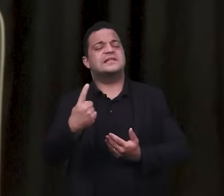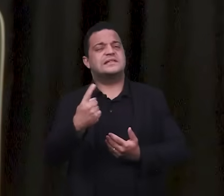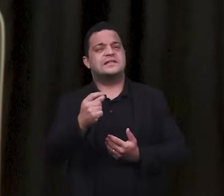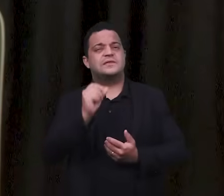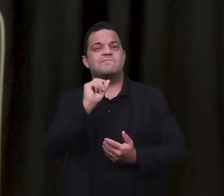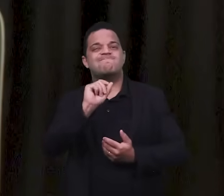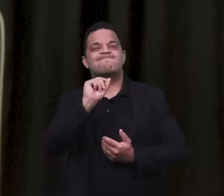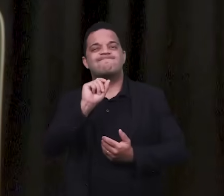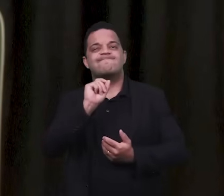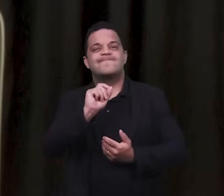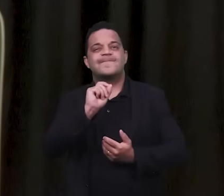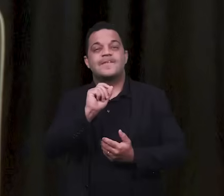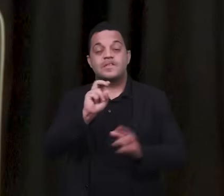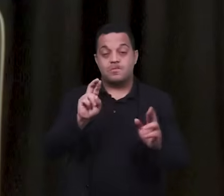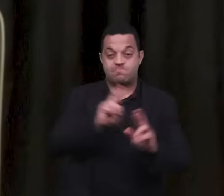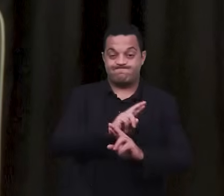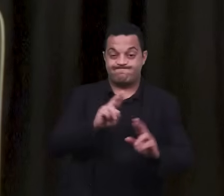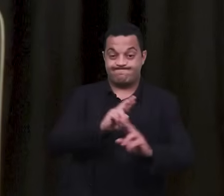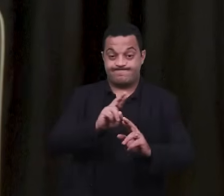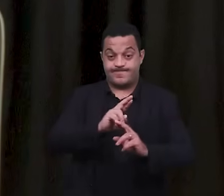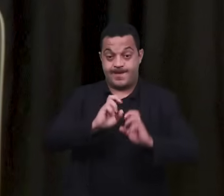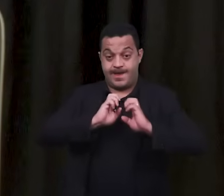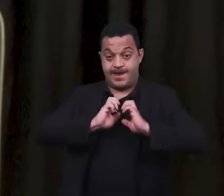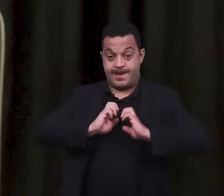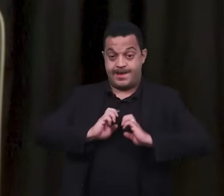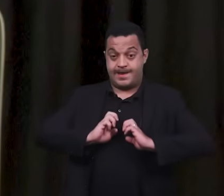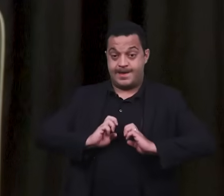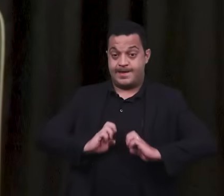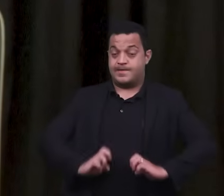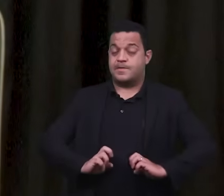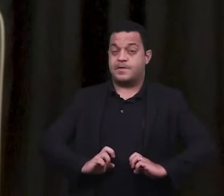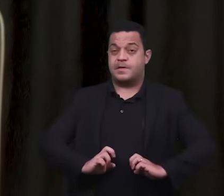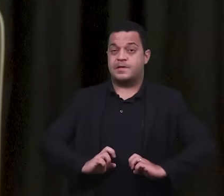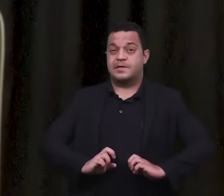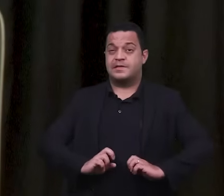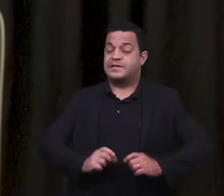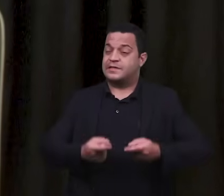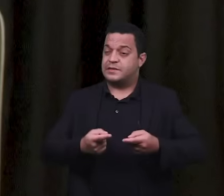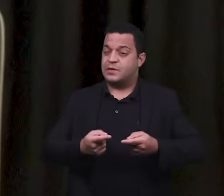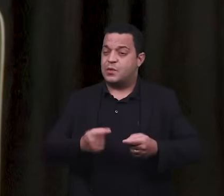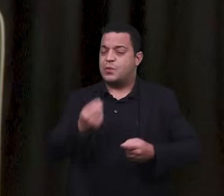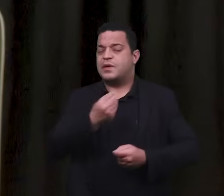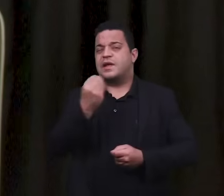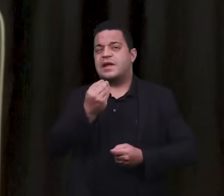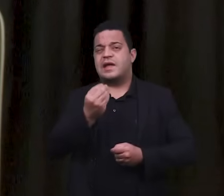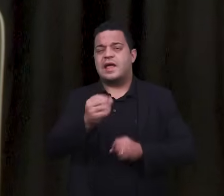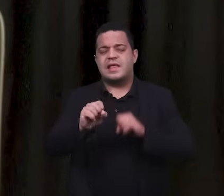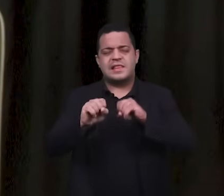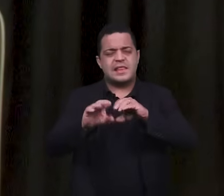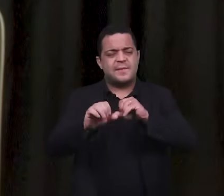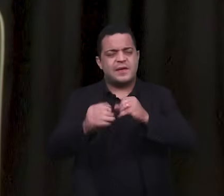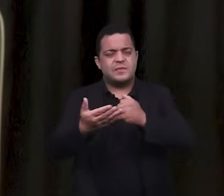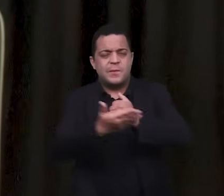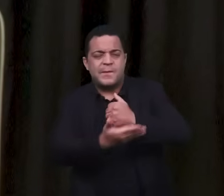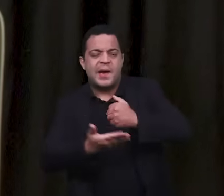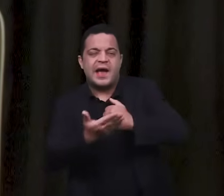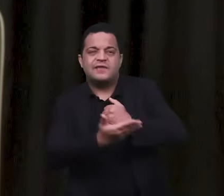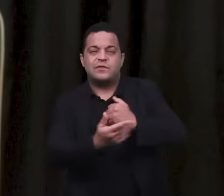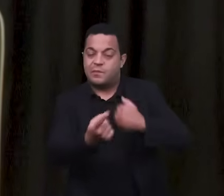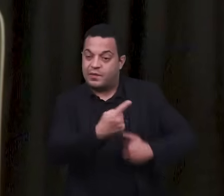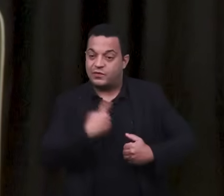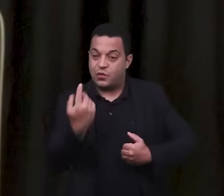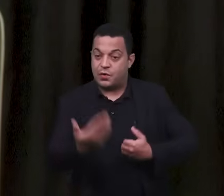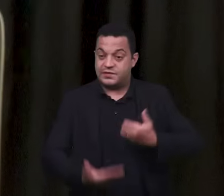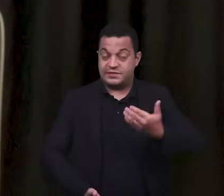Fernando, relacionado à questão da ética como um ensinamento fundamental para nós, os servos de Deus.